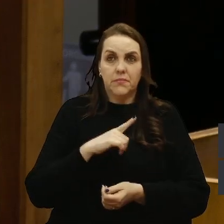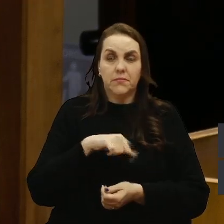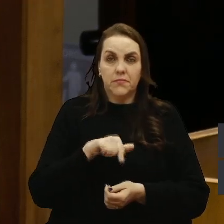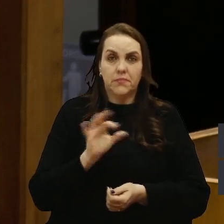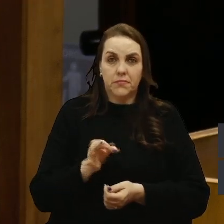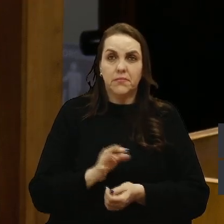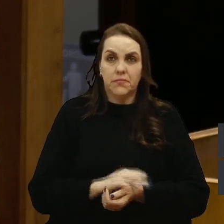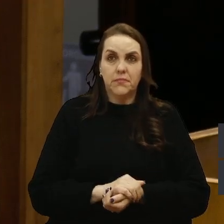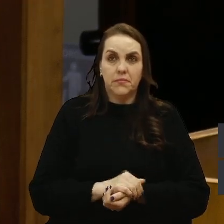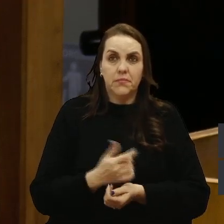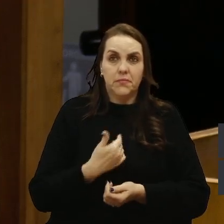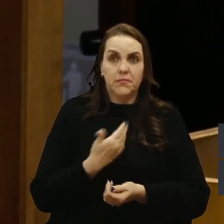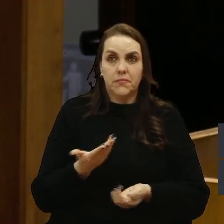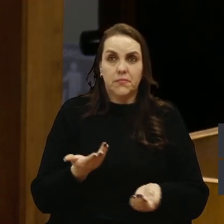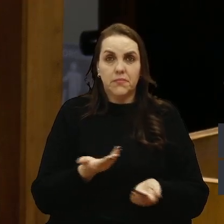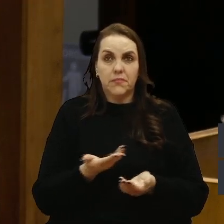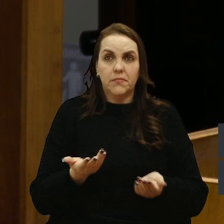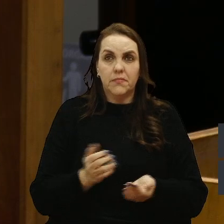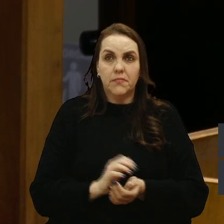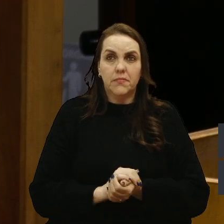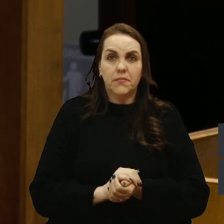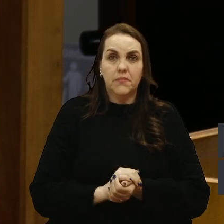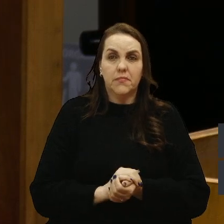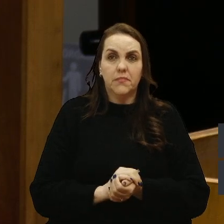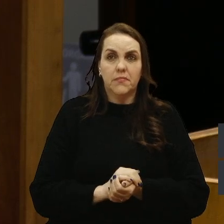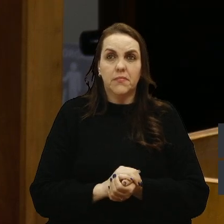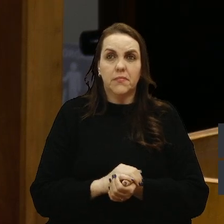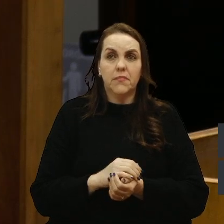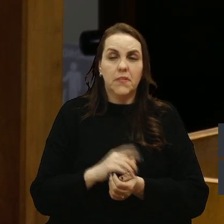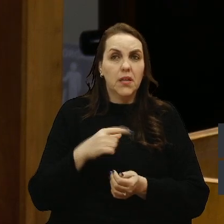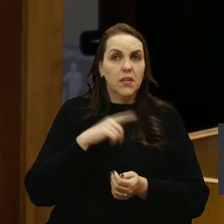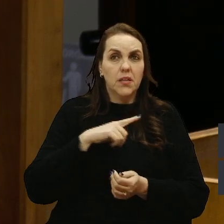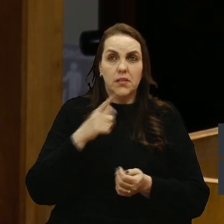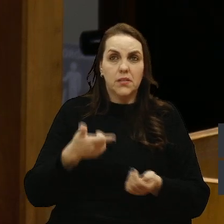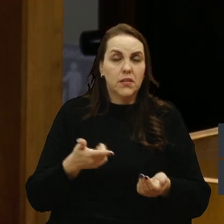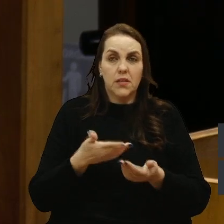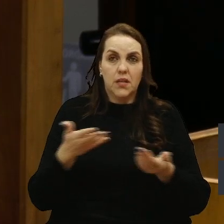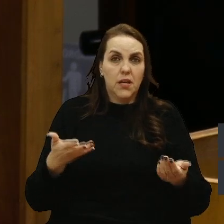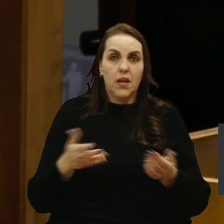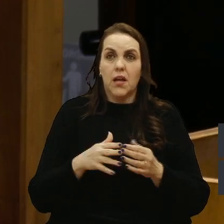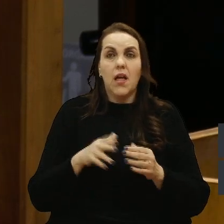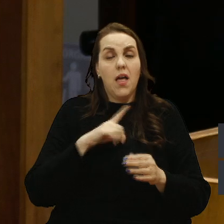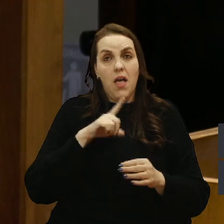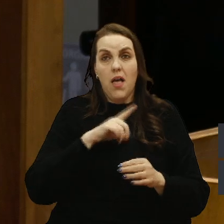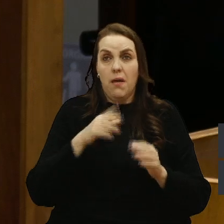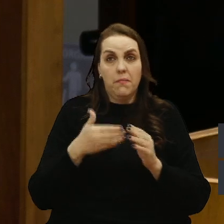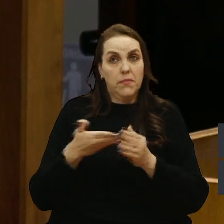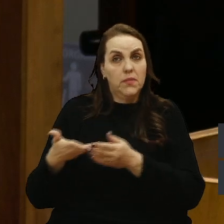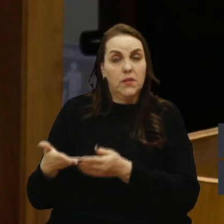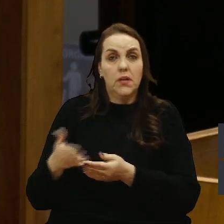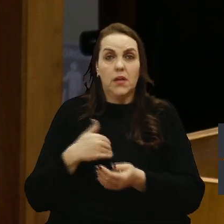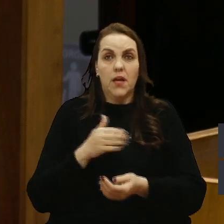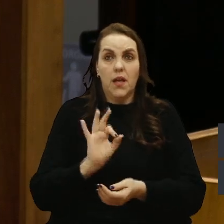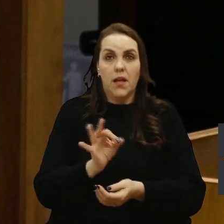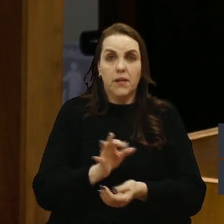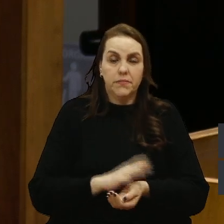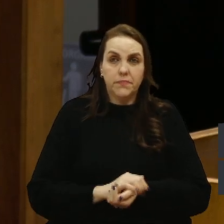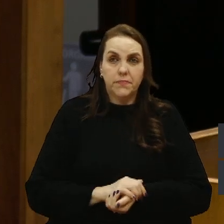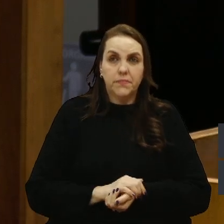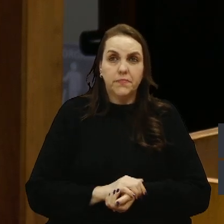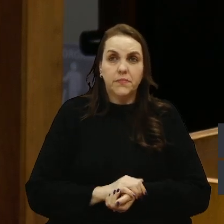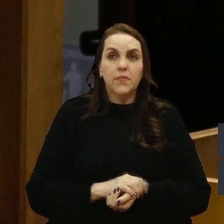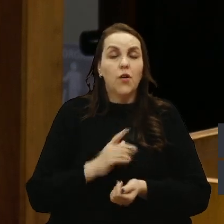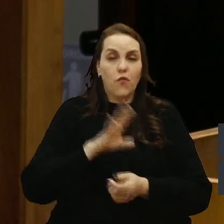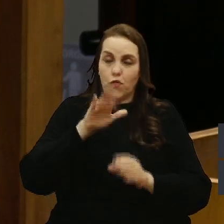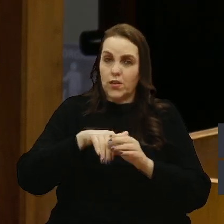aqui, que é um ato de combate à xenofobia, vereador Zé D'Ambros, mesmo vindo de um governo que eu faço oposição, eu acho um ato positivo.